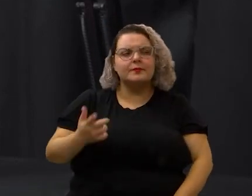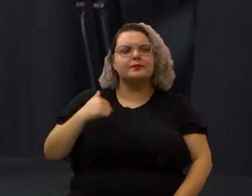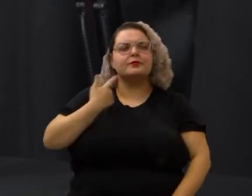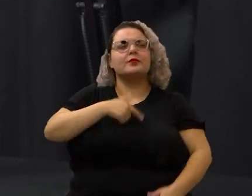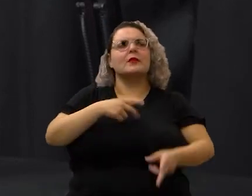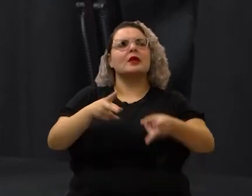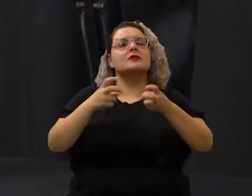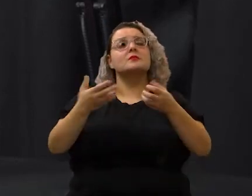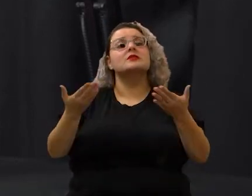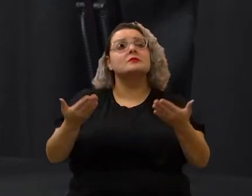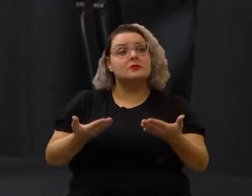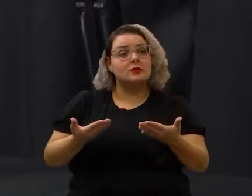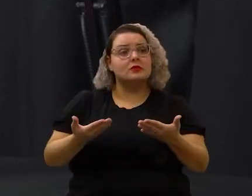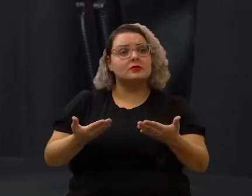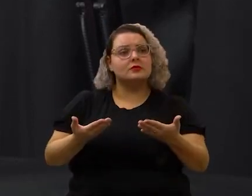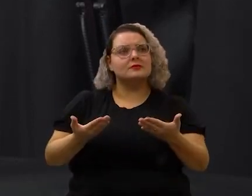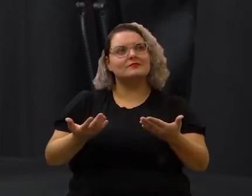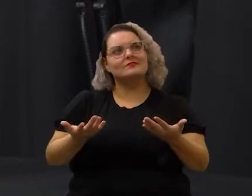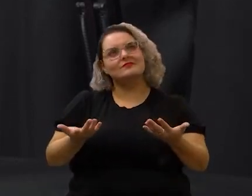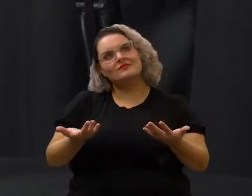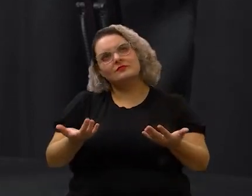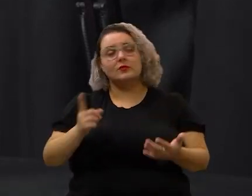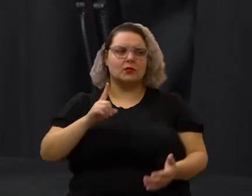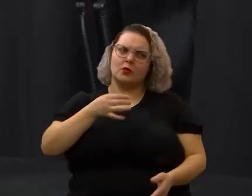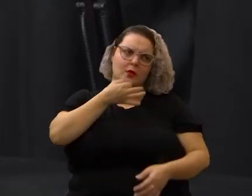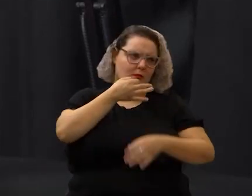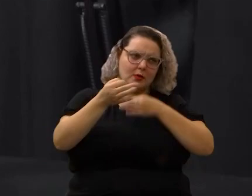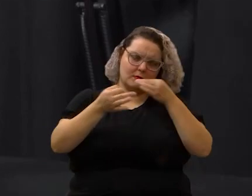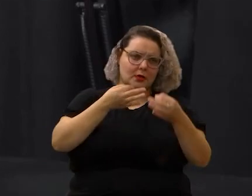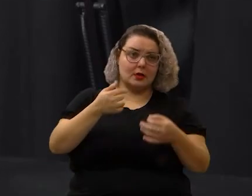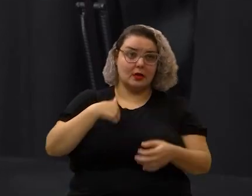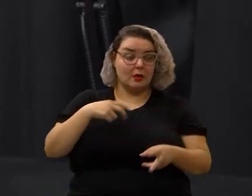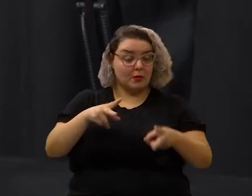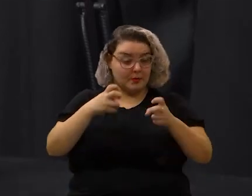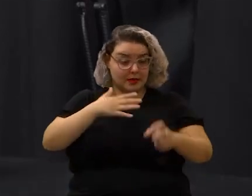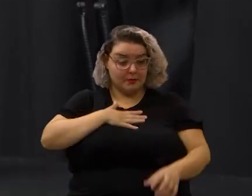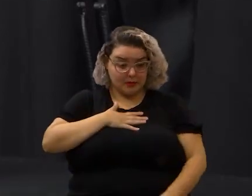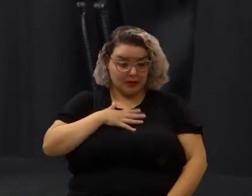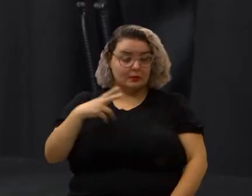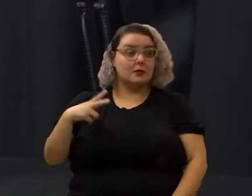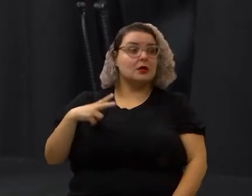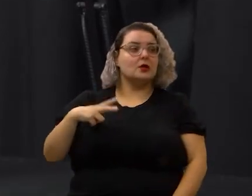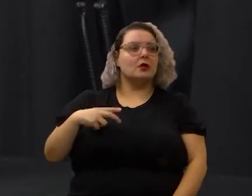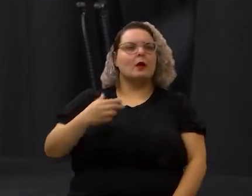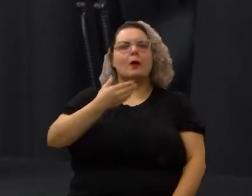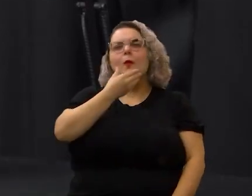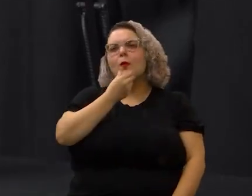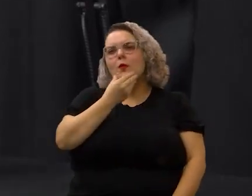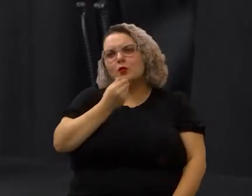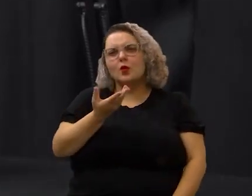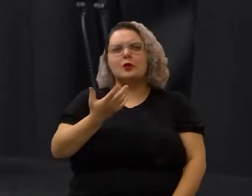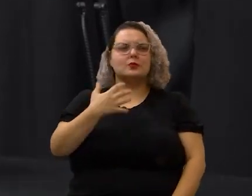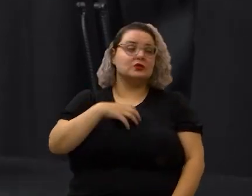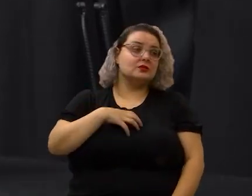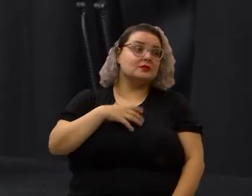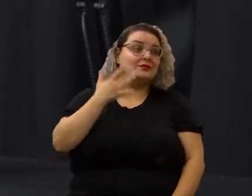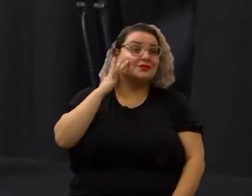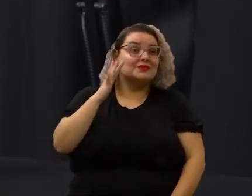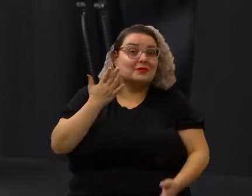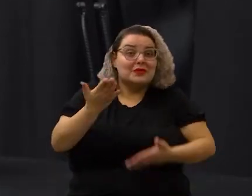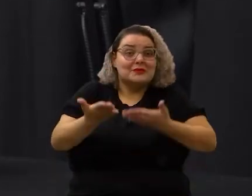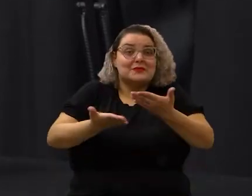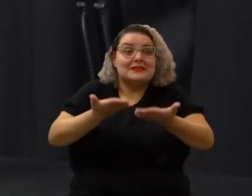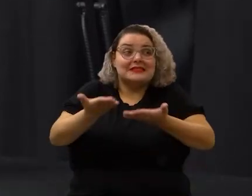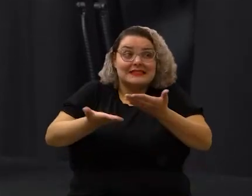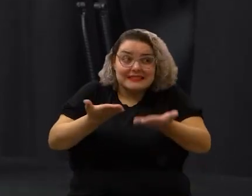feminista, a gente percebe hoje que, não é uma crítica, eu acho que é uma percepção minha, que os homens, de certa forma,